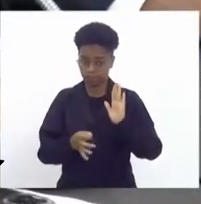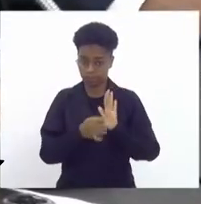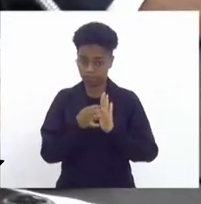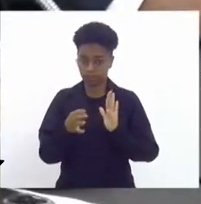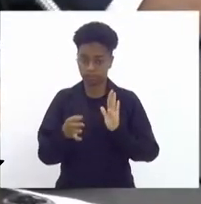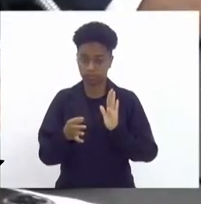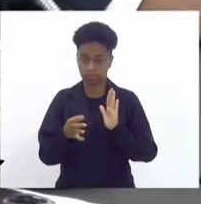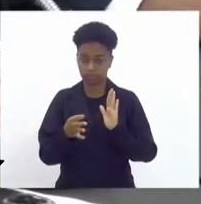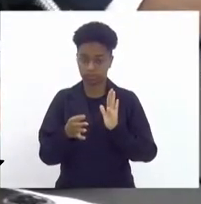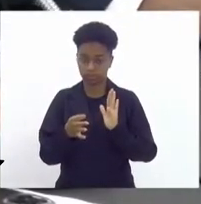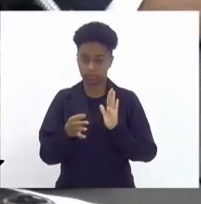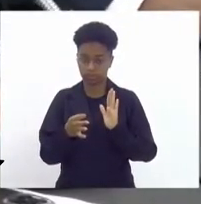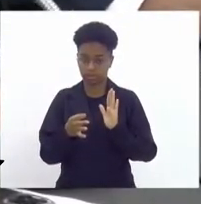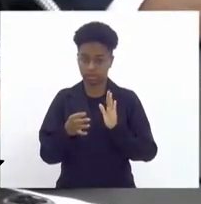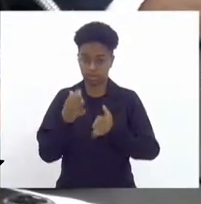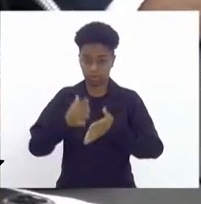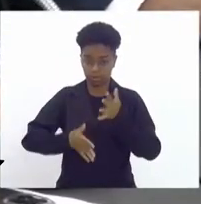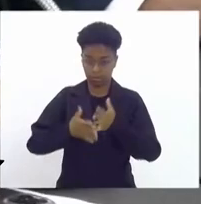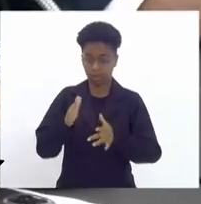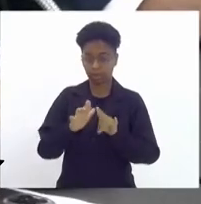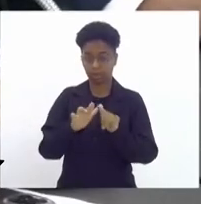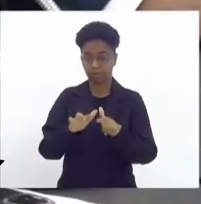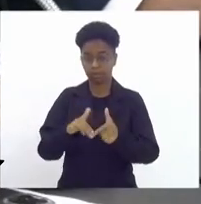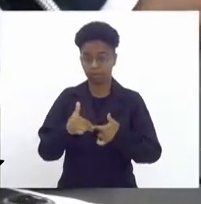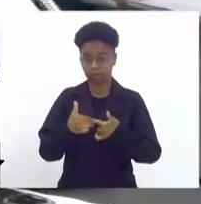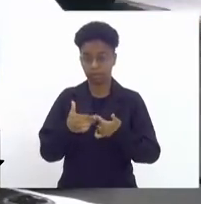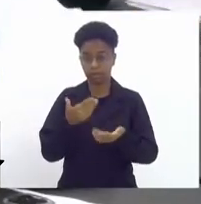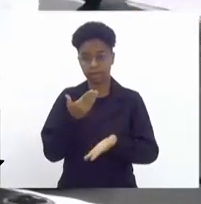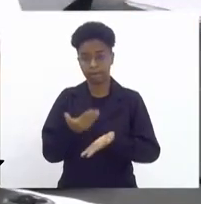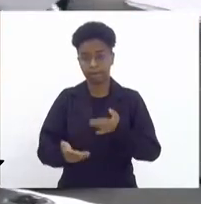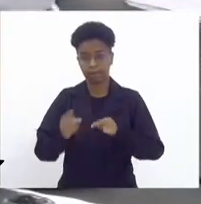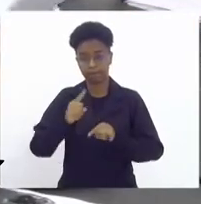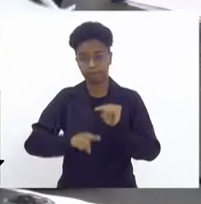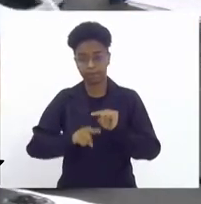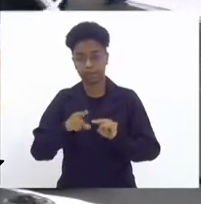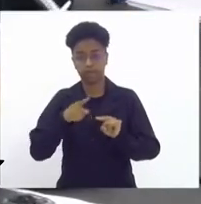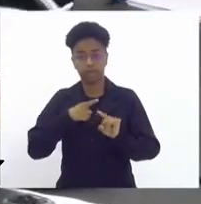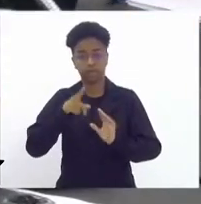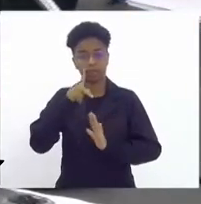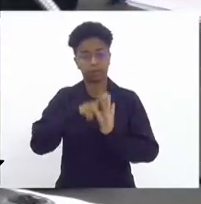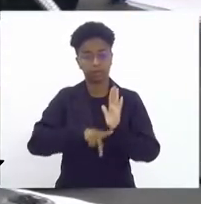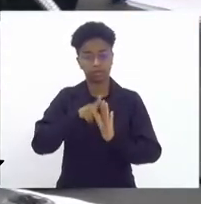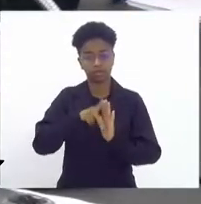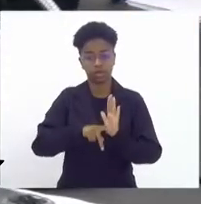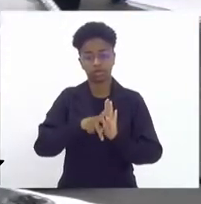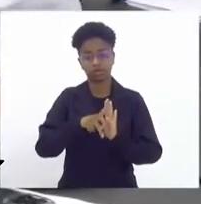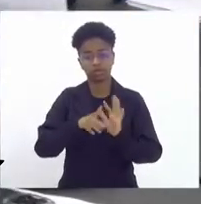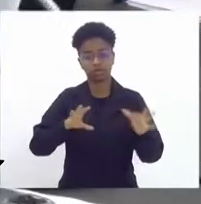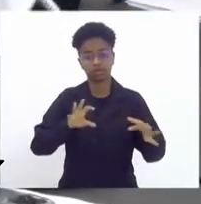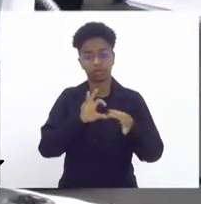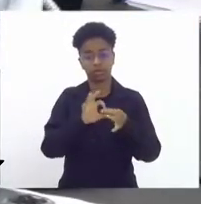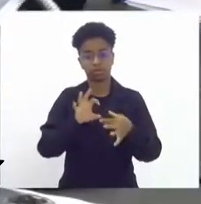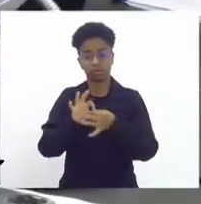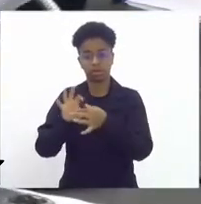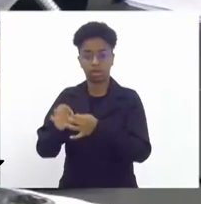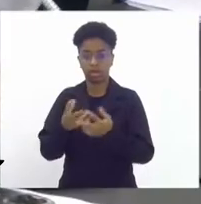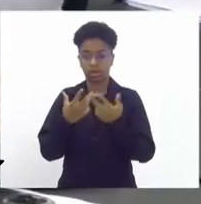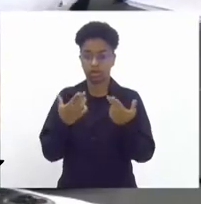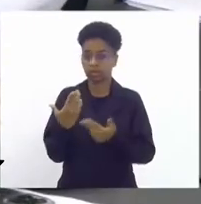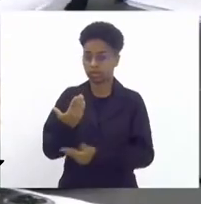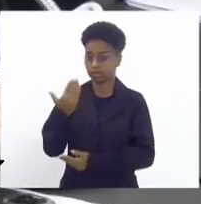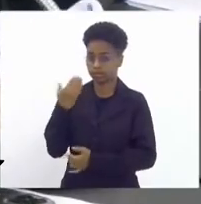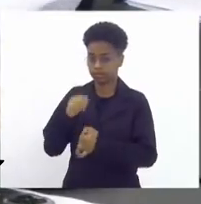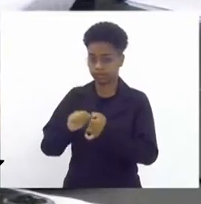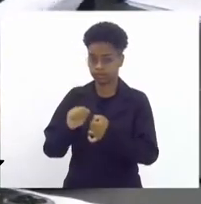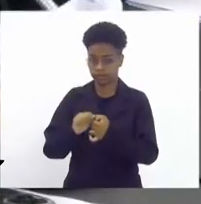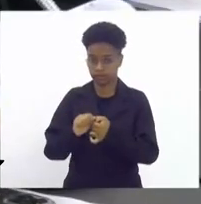pela prejudicabilidade em razão da perda do objeto, que são os projetos relacionados, como fizemos anteriormente, projetos